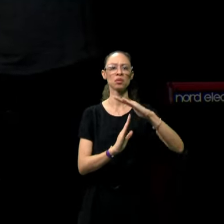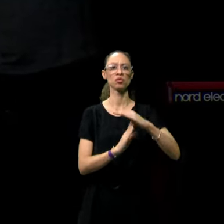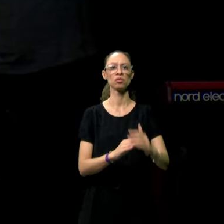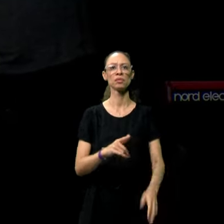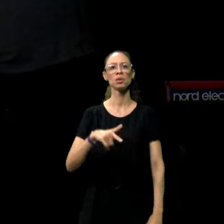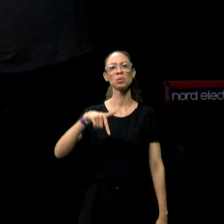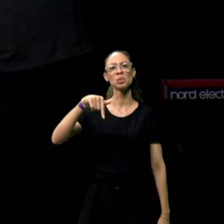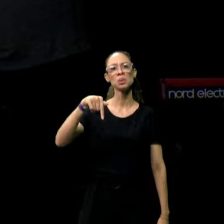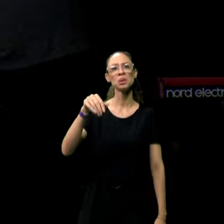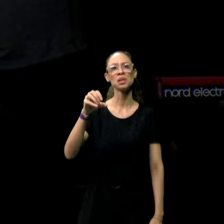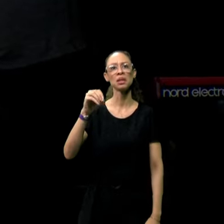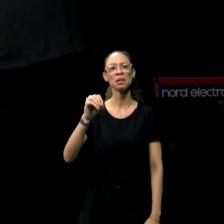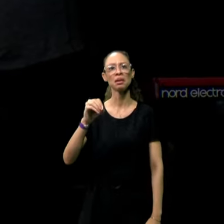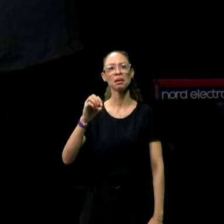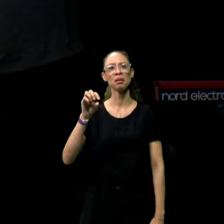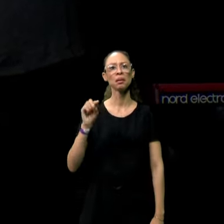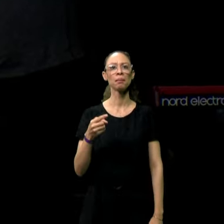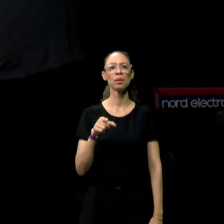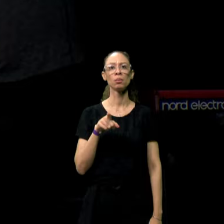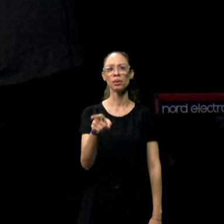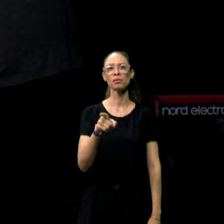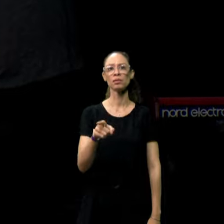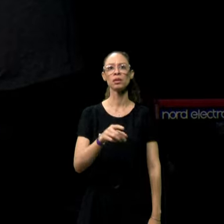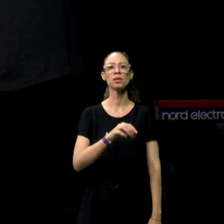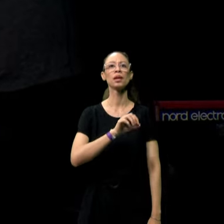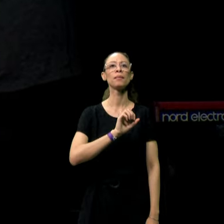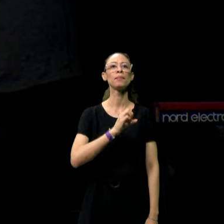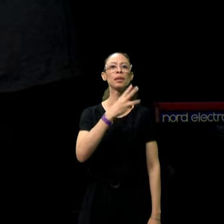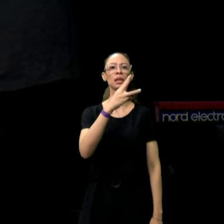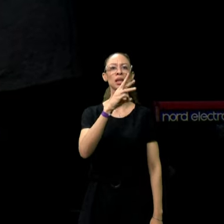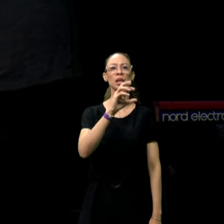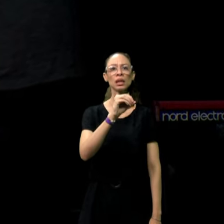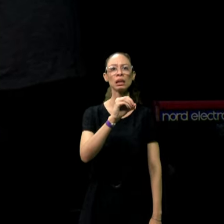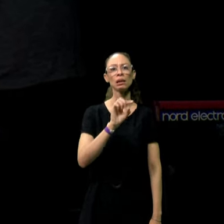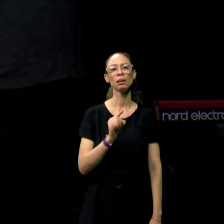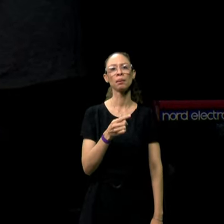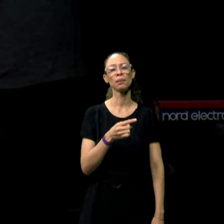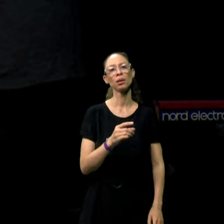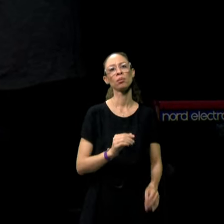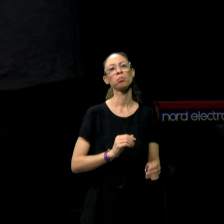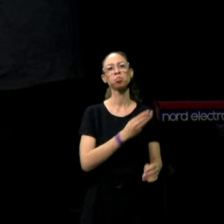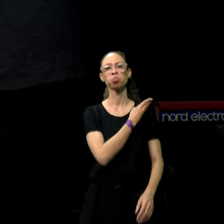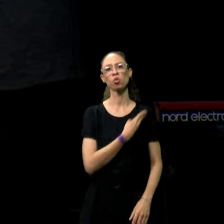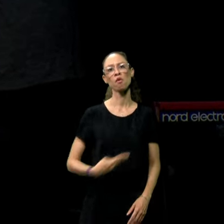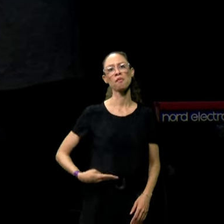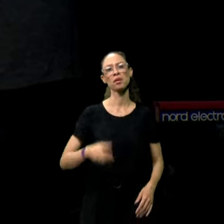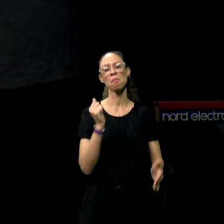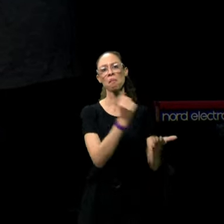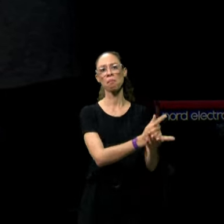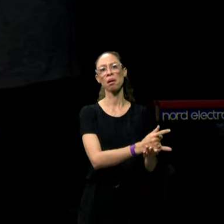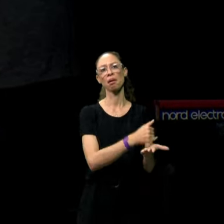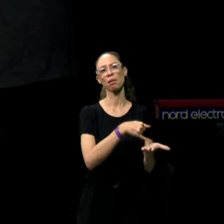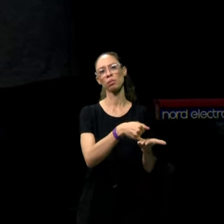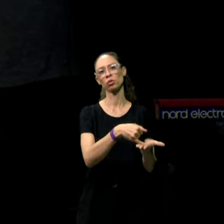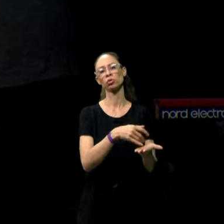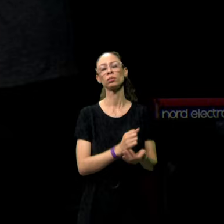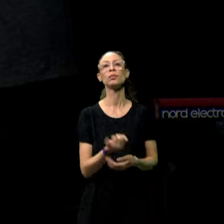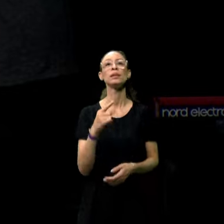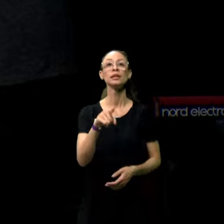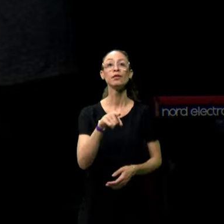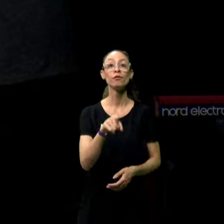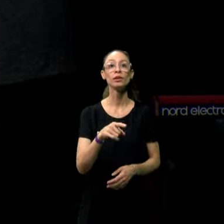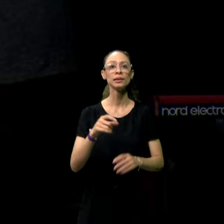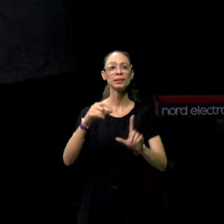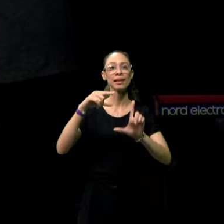70 para você e 30 para o governo. Entende isso? É matemática simples. Mas, se você fosse